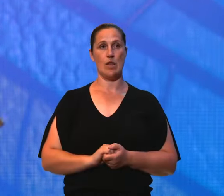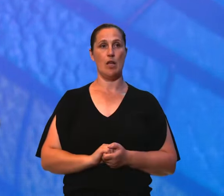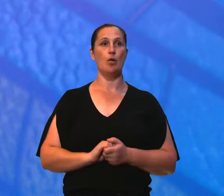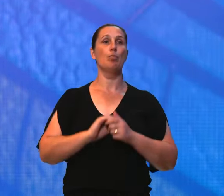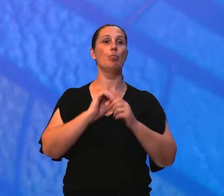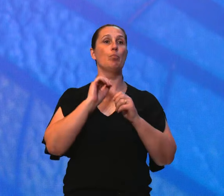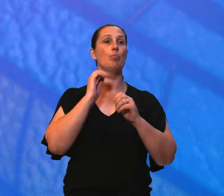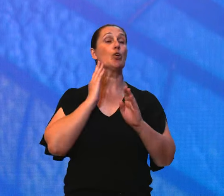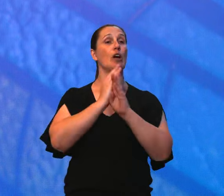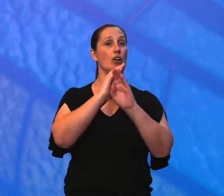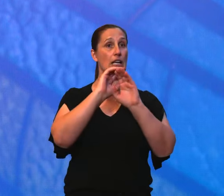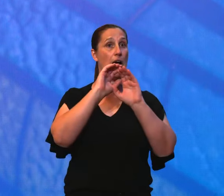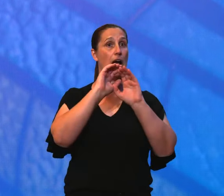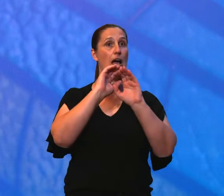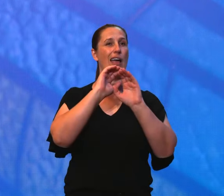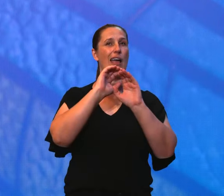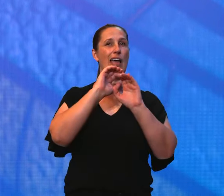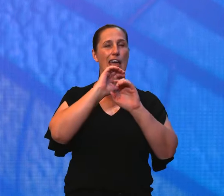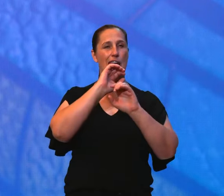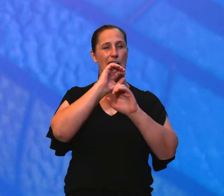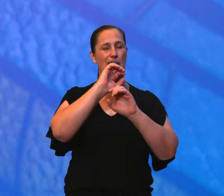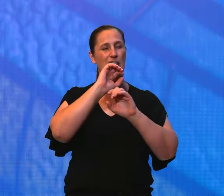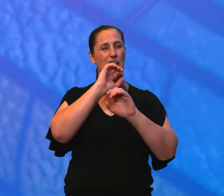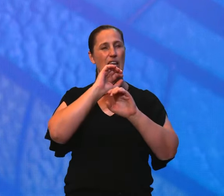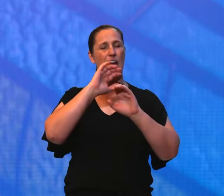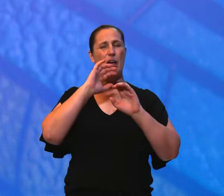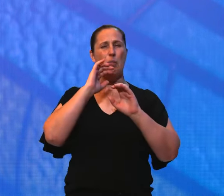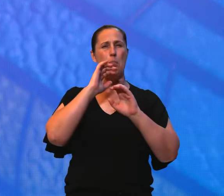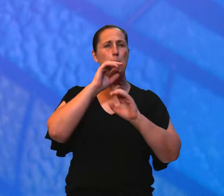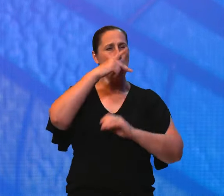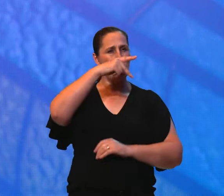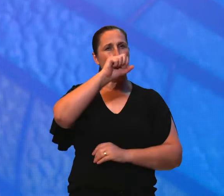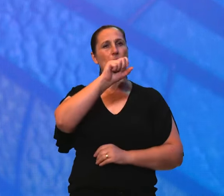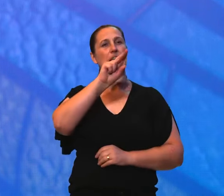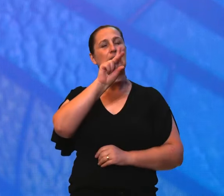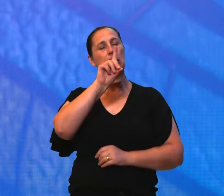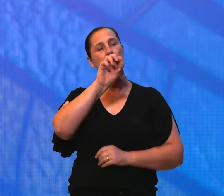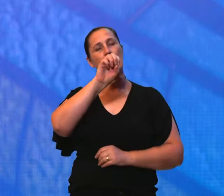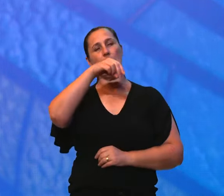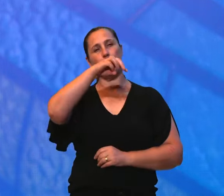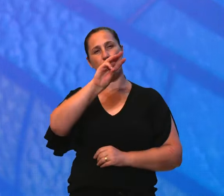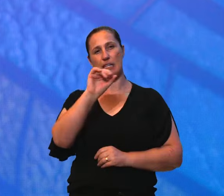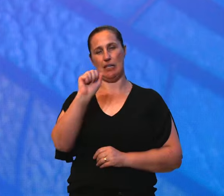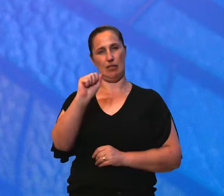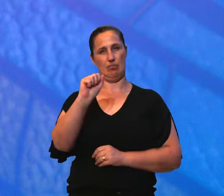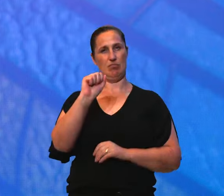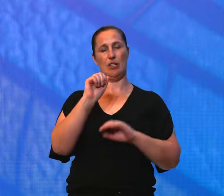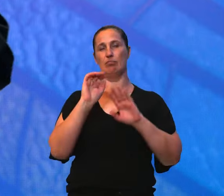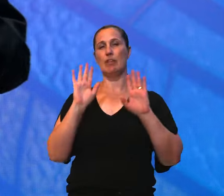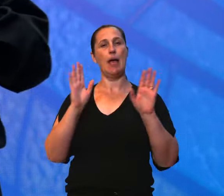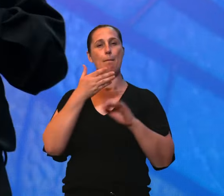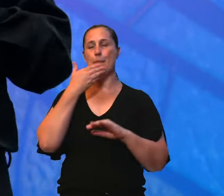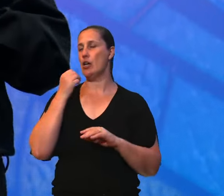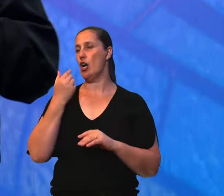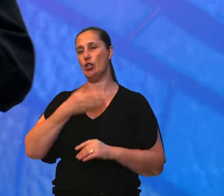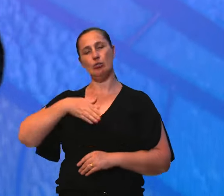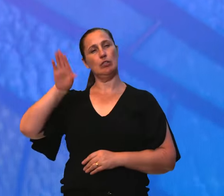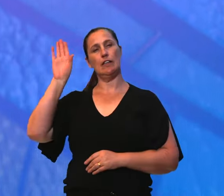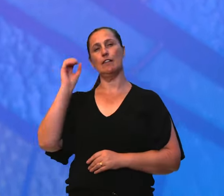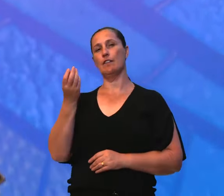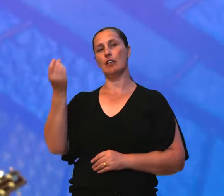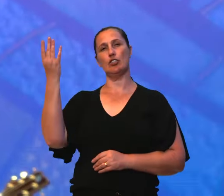pandemia agora eu fui esse ano março desse ano aí o tio ramaz brigou com o tio Israel e eles falaram melhor se não ir porque